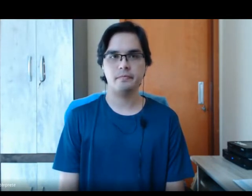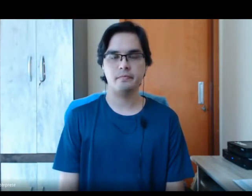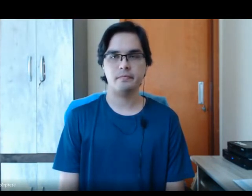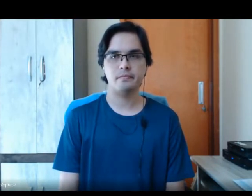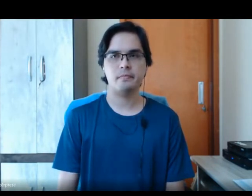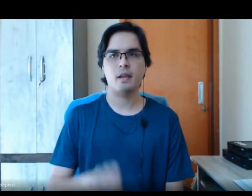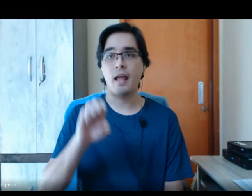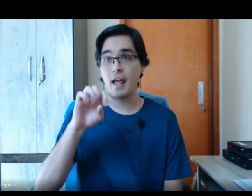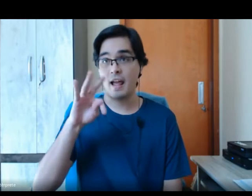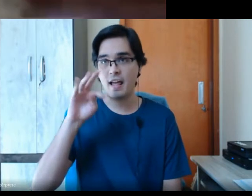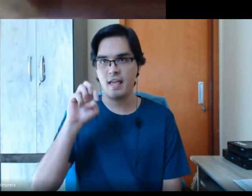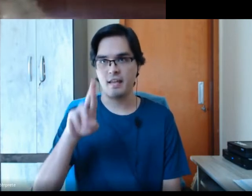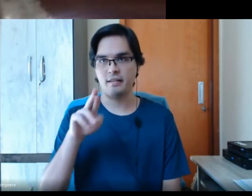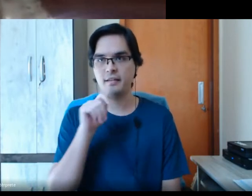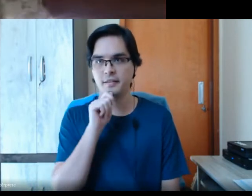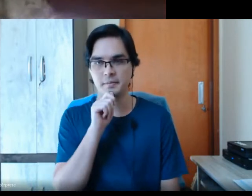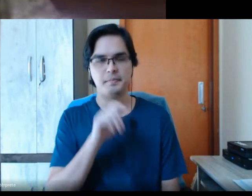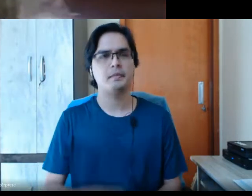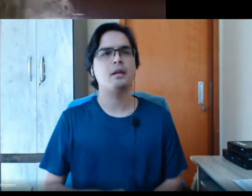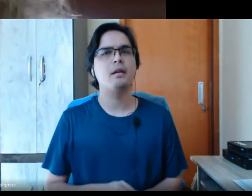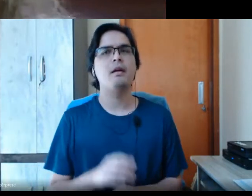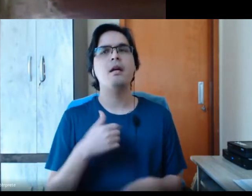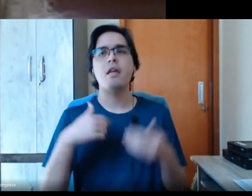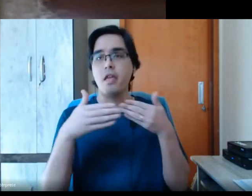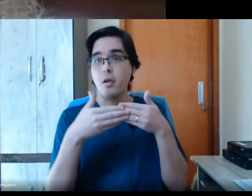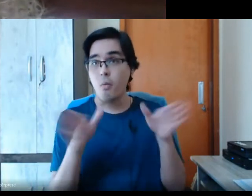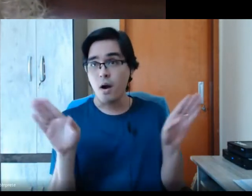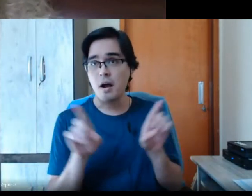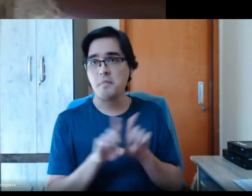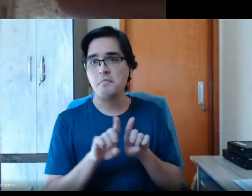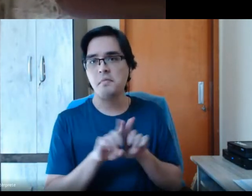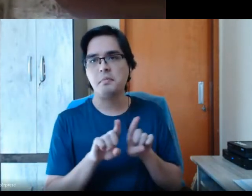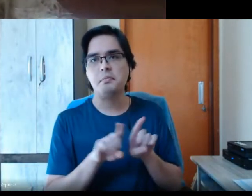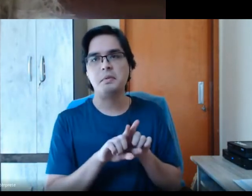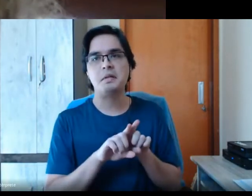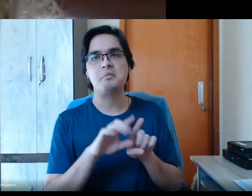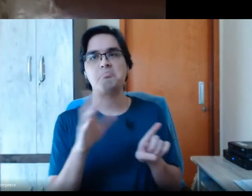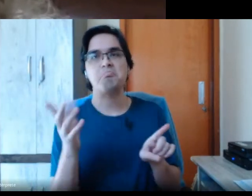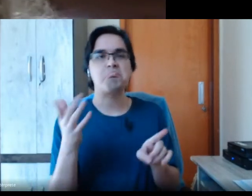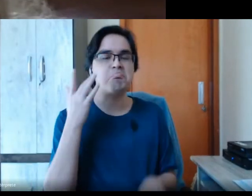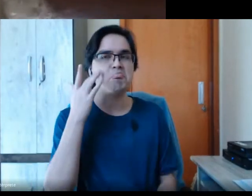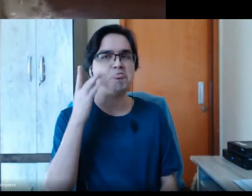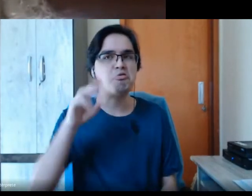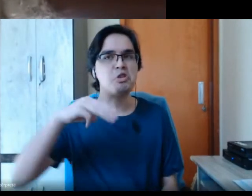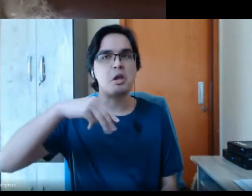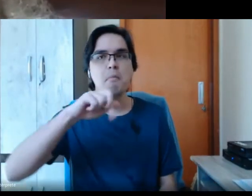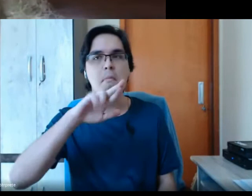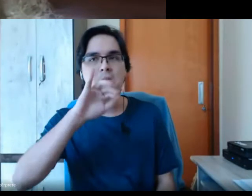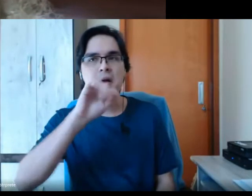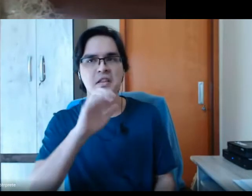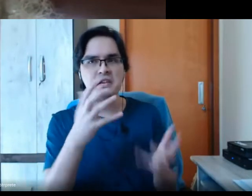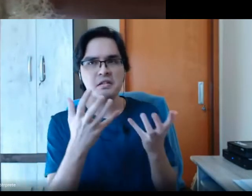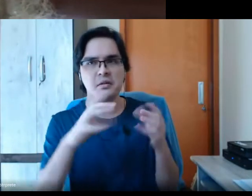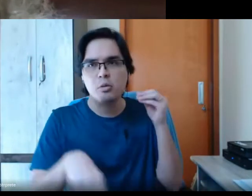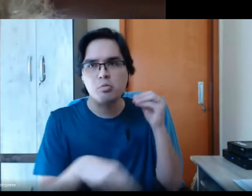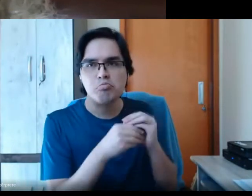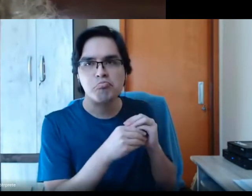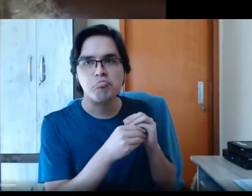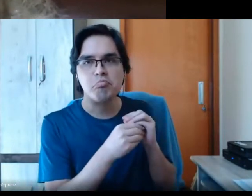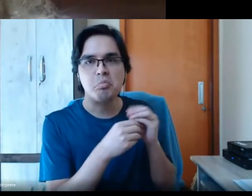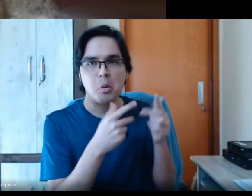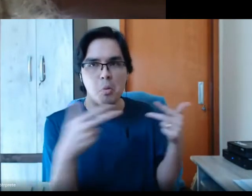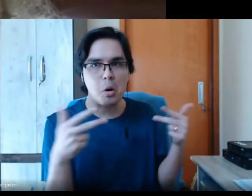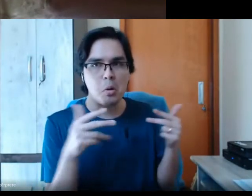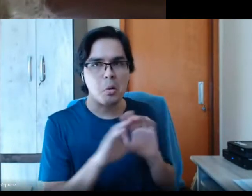Bom dia, pessoal. Não, eu creio que a ideia, né, Esther, era a gente dar esse panorama geral e abrir assim para as perguntas